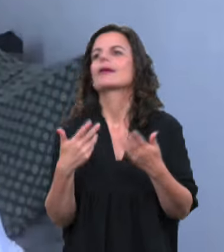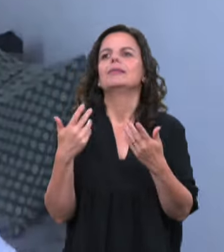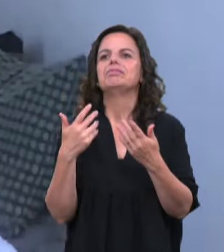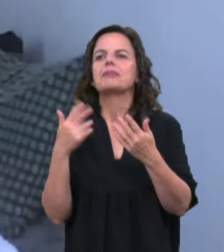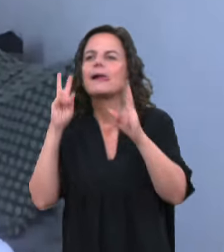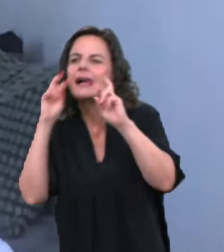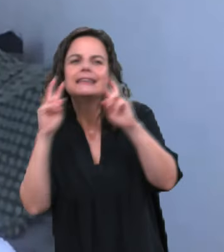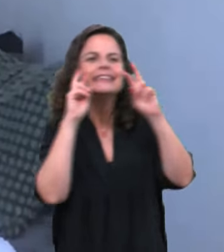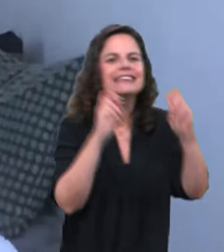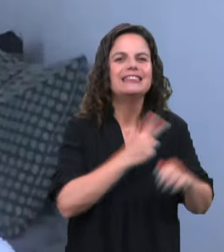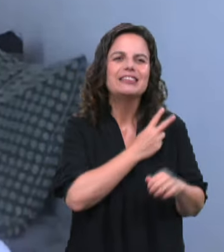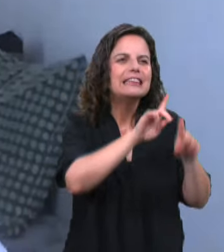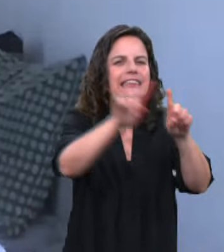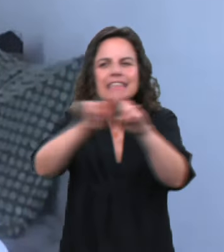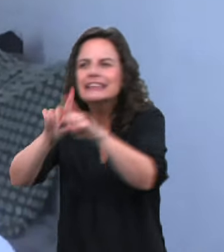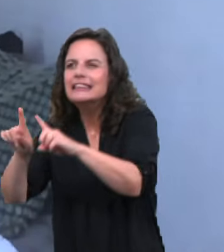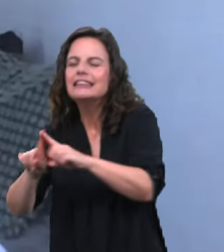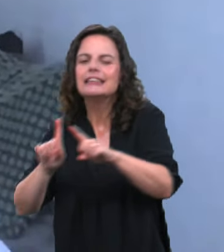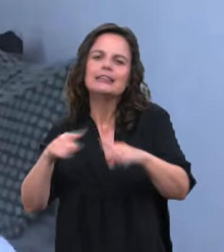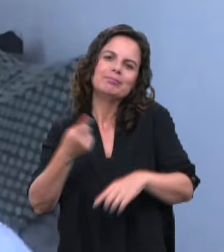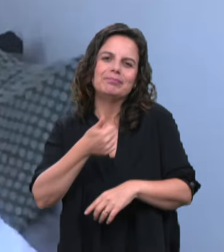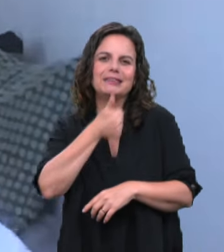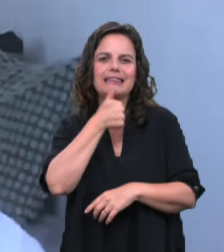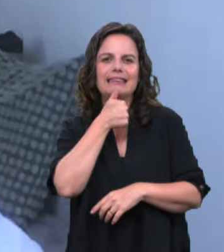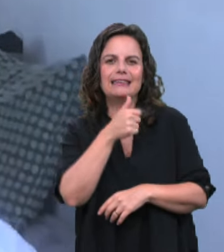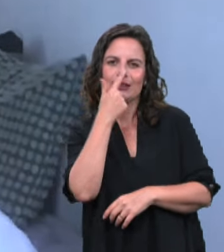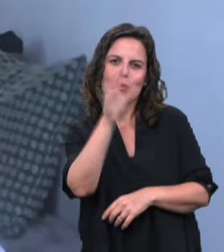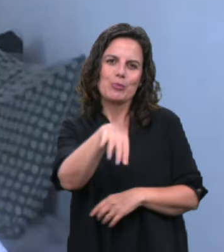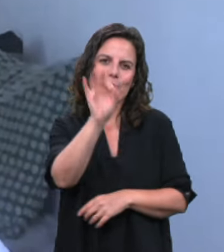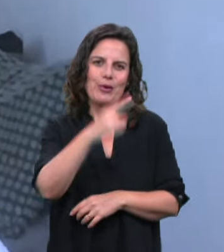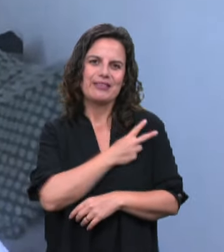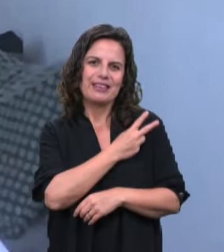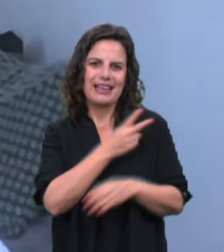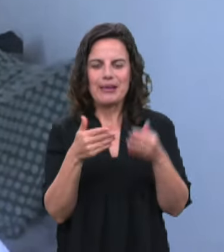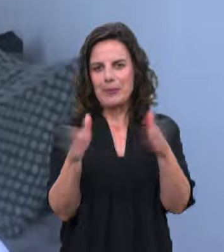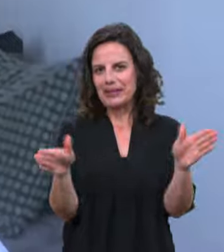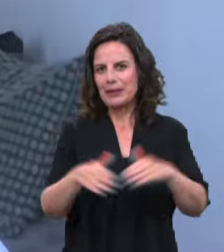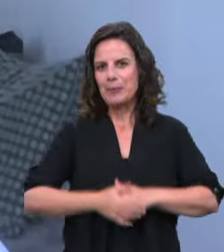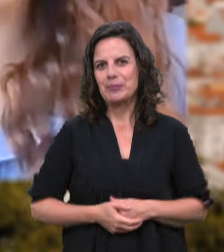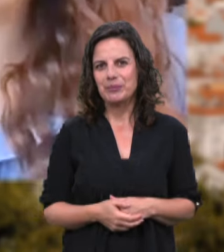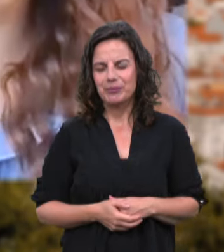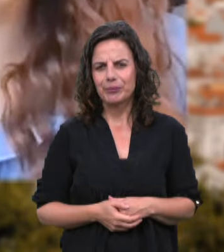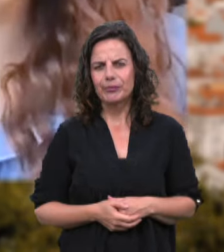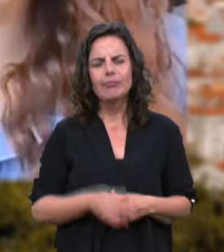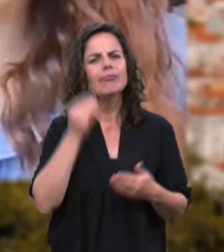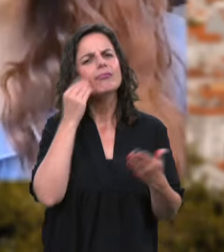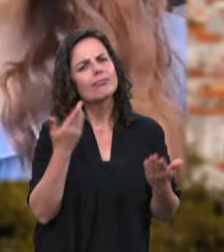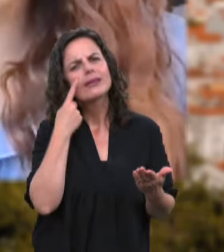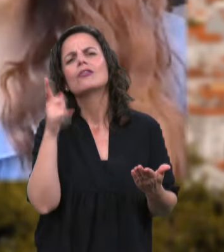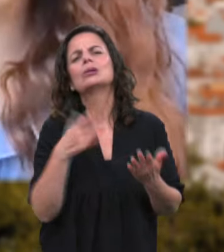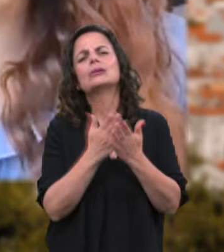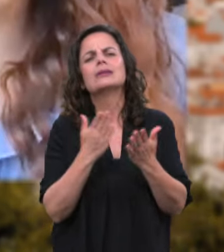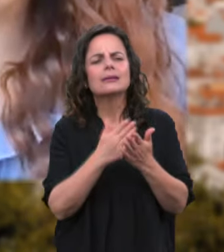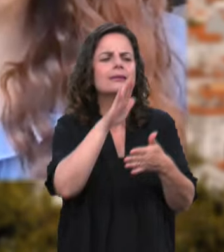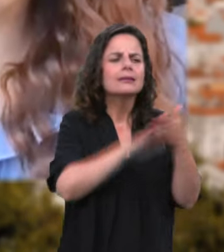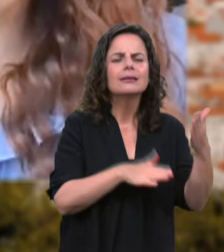estive a investigar diferentes universidades e depois decidi-me pela Universidade Aberta. Como é que é voltar a estudar